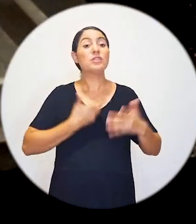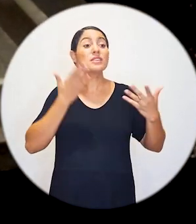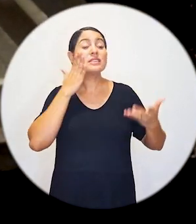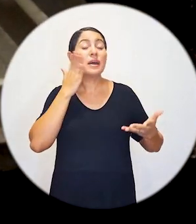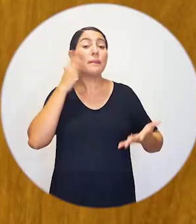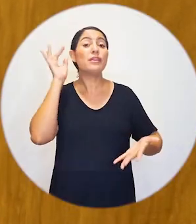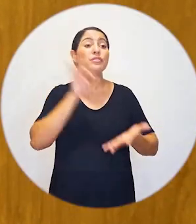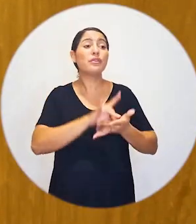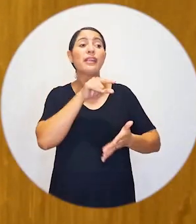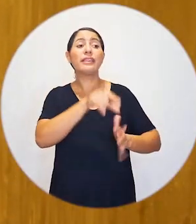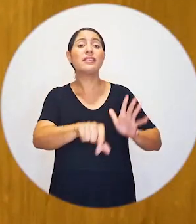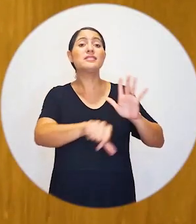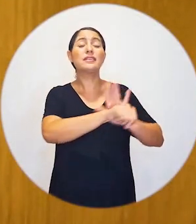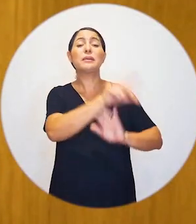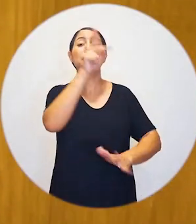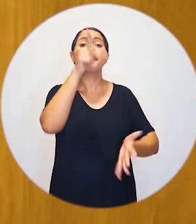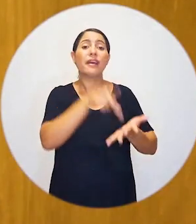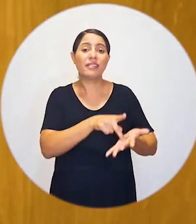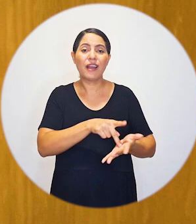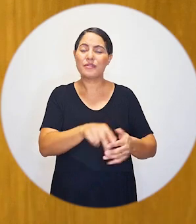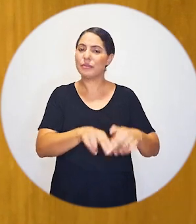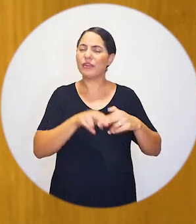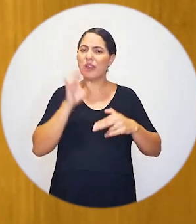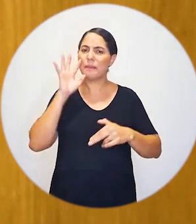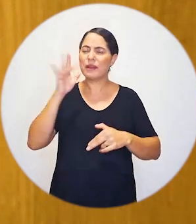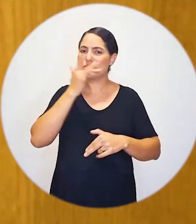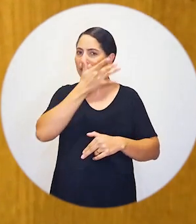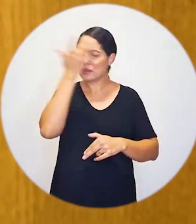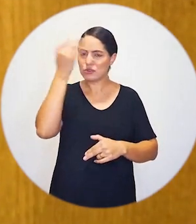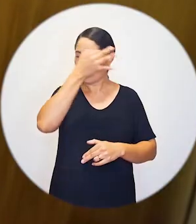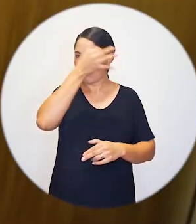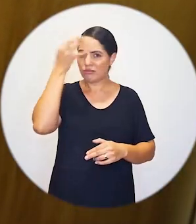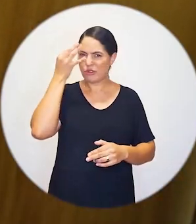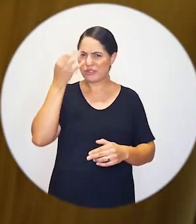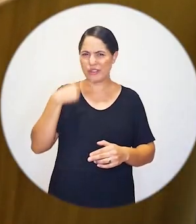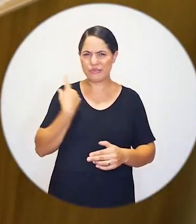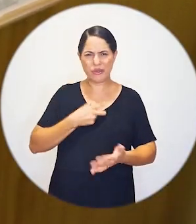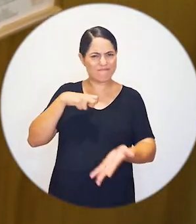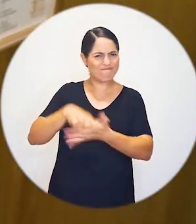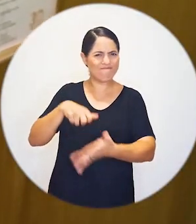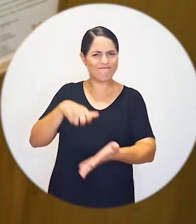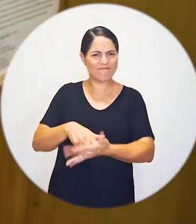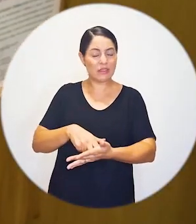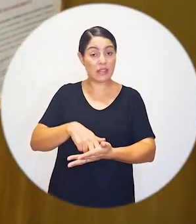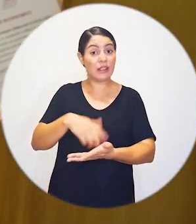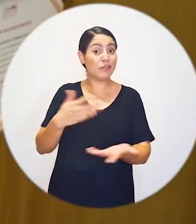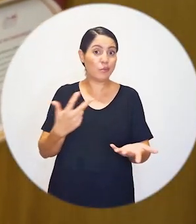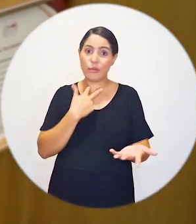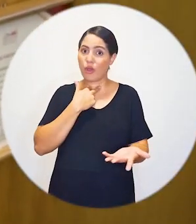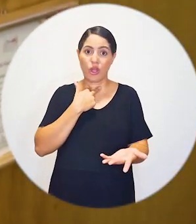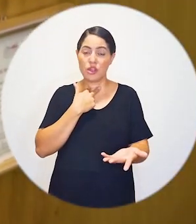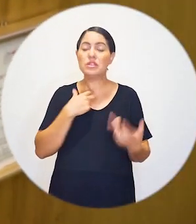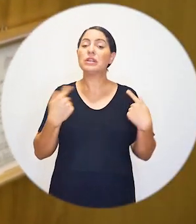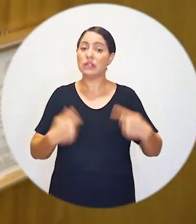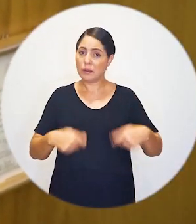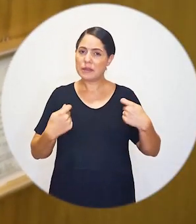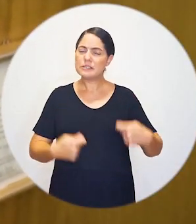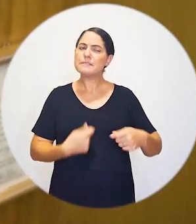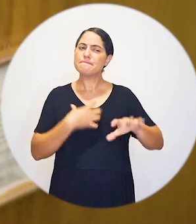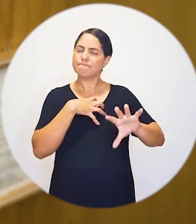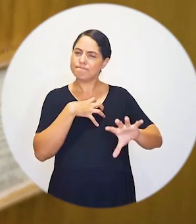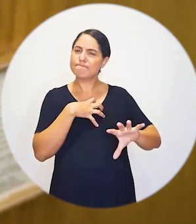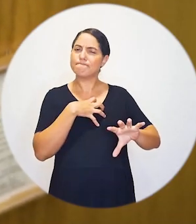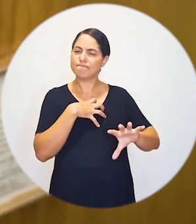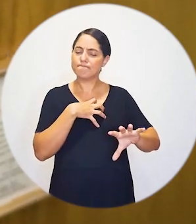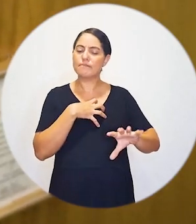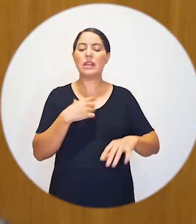da verdade real, o que aconteceu naquele crime, para não condenar um inocente. Então é muito importante ouvir a defesa,